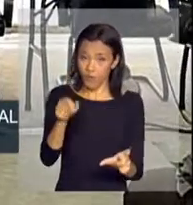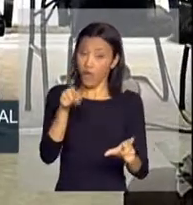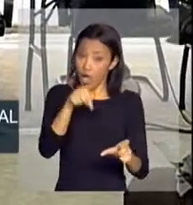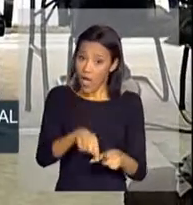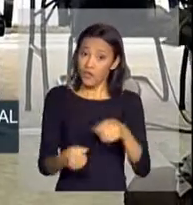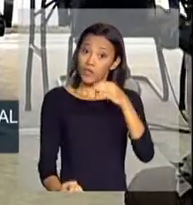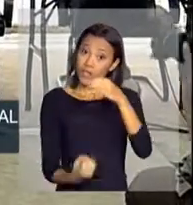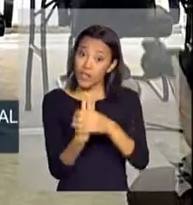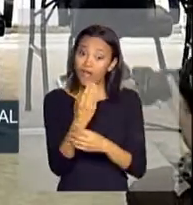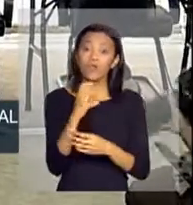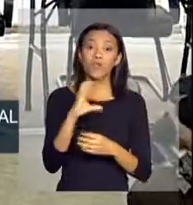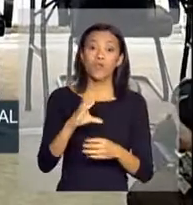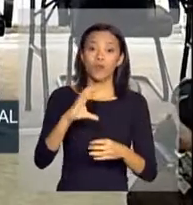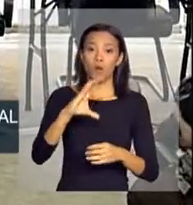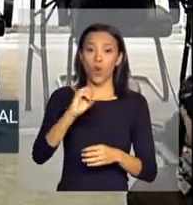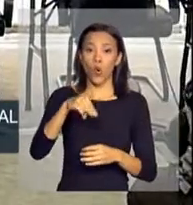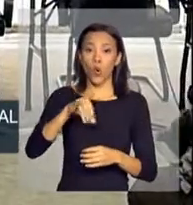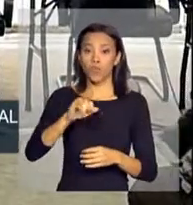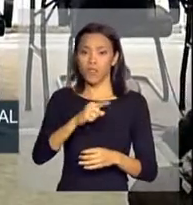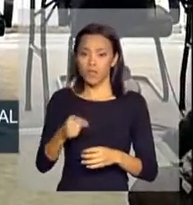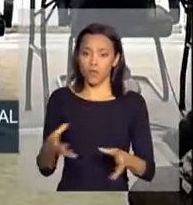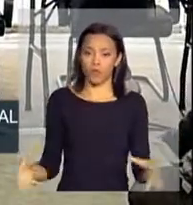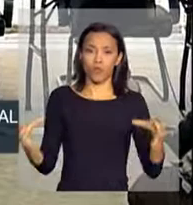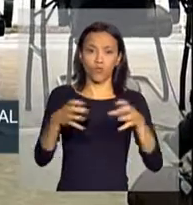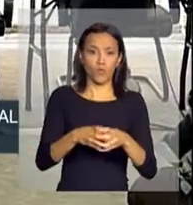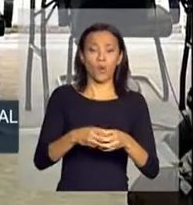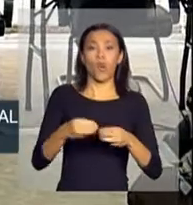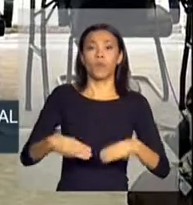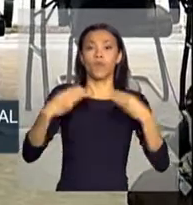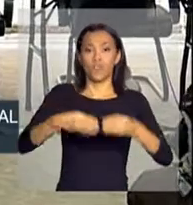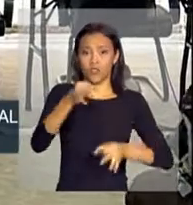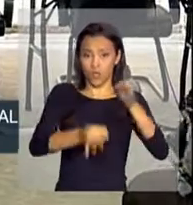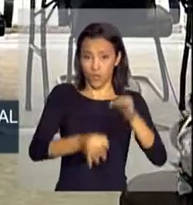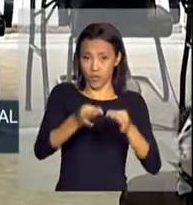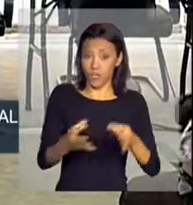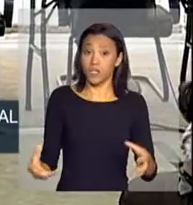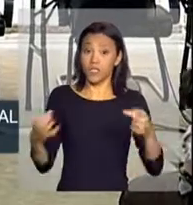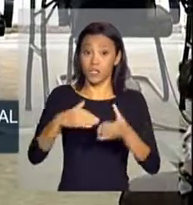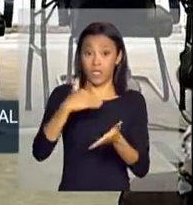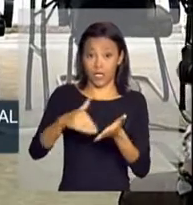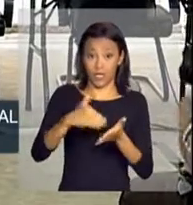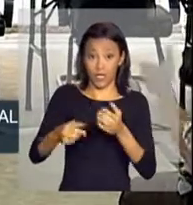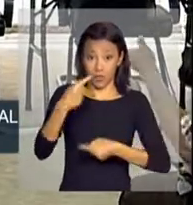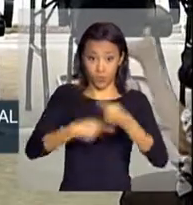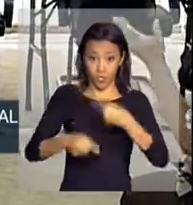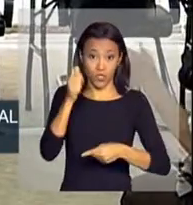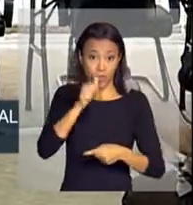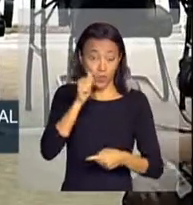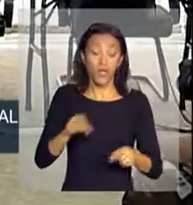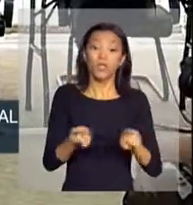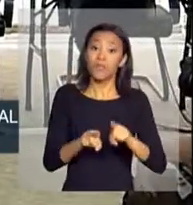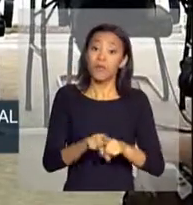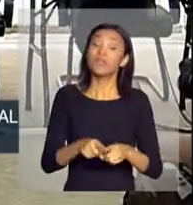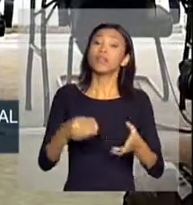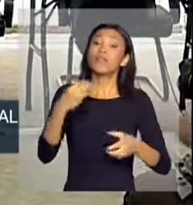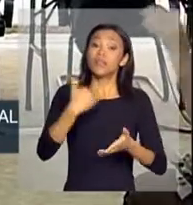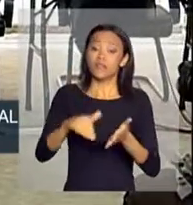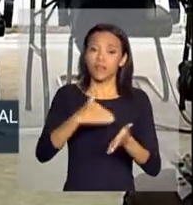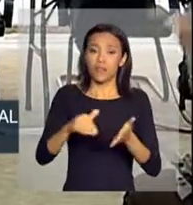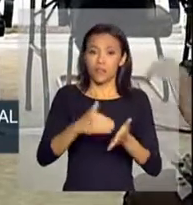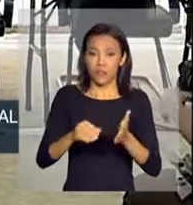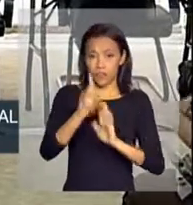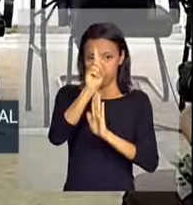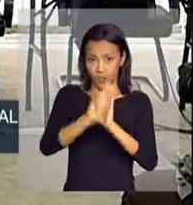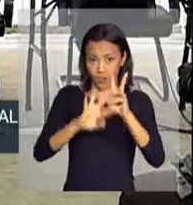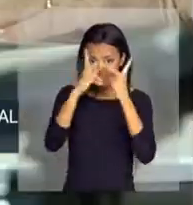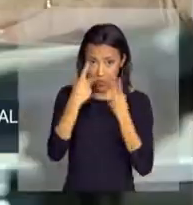criada uma comissão formada pelo Ministério da Justiça pela secretaria de políticas para as mulheres e pela secretaria de Direitos Humanos da presidência